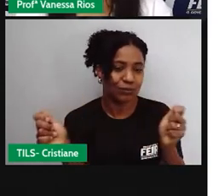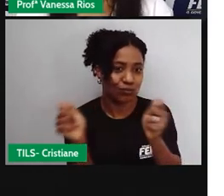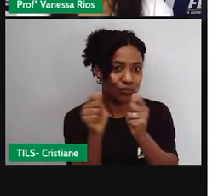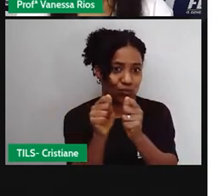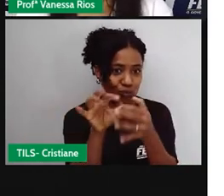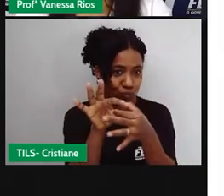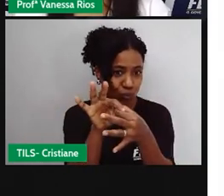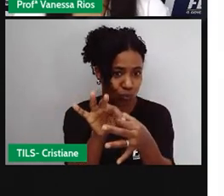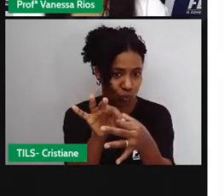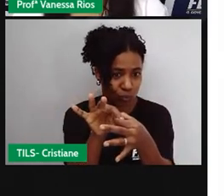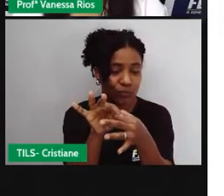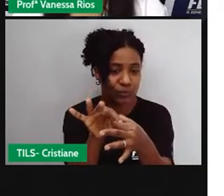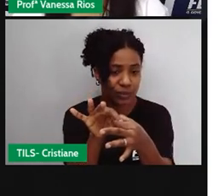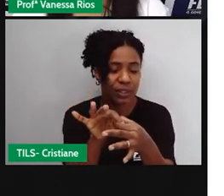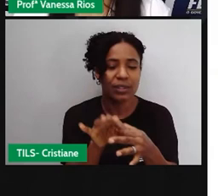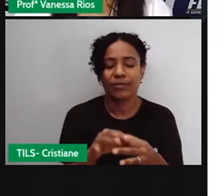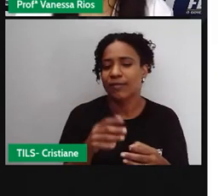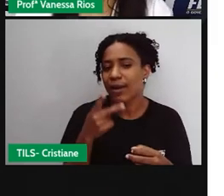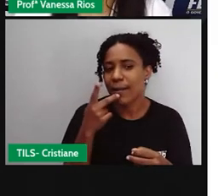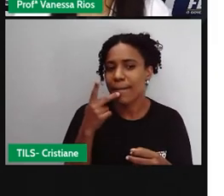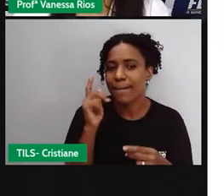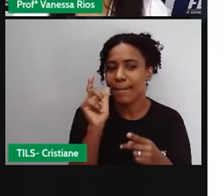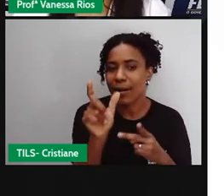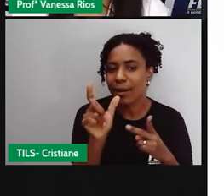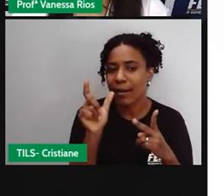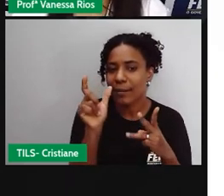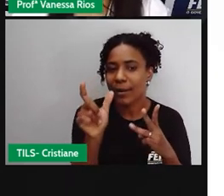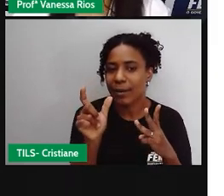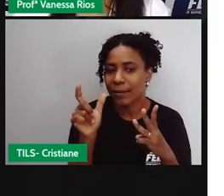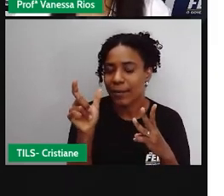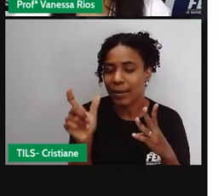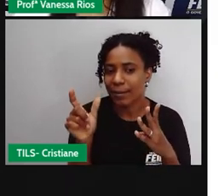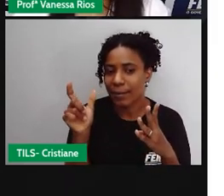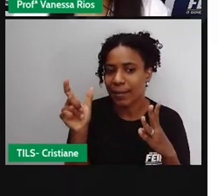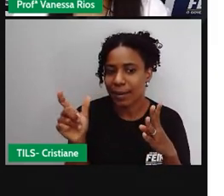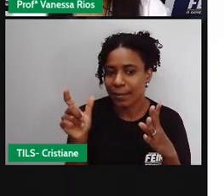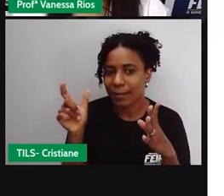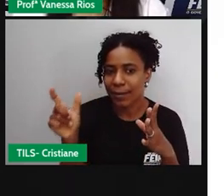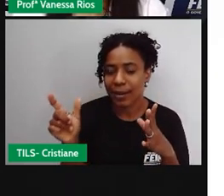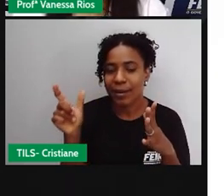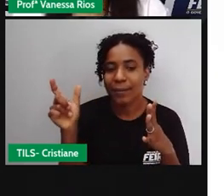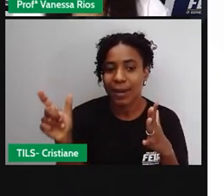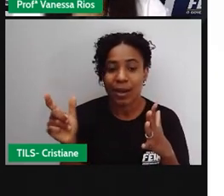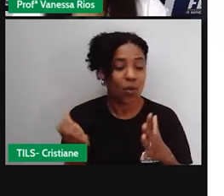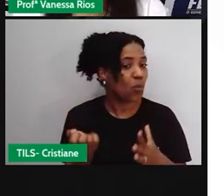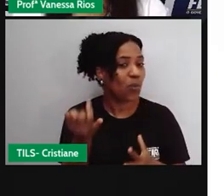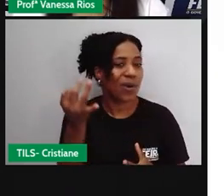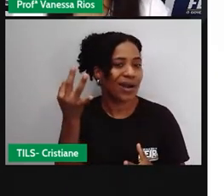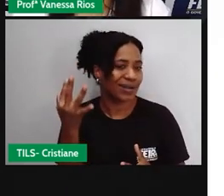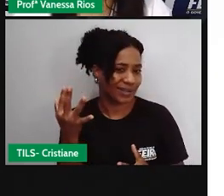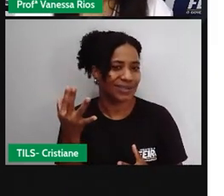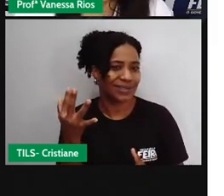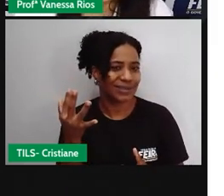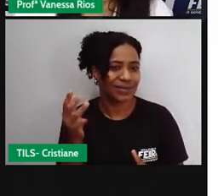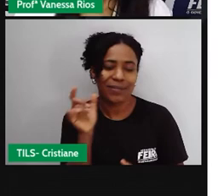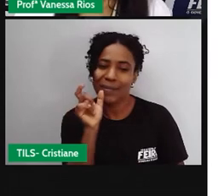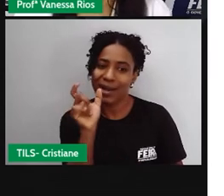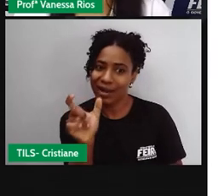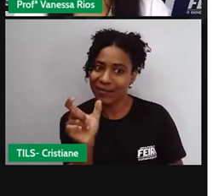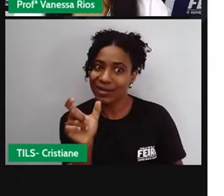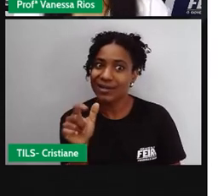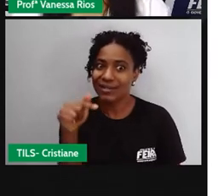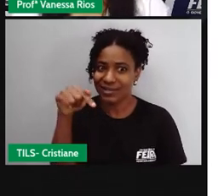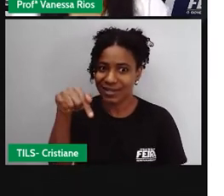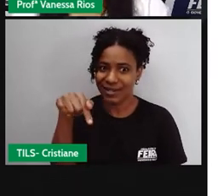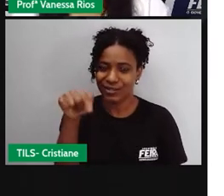Então, quando você vai pronunciando, vai contando ali ao todo, entre todas as palavras que formam o verso, 7